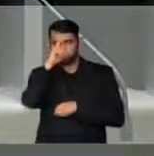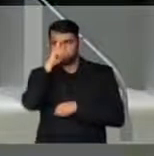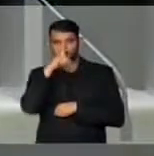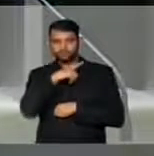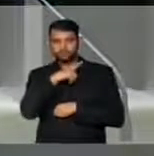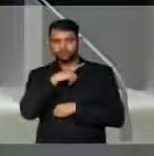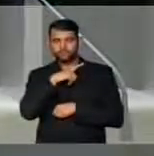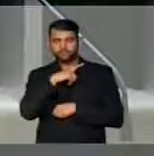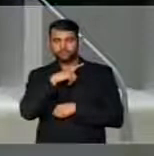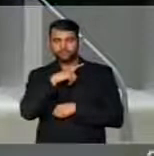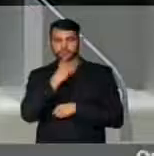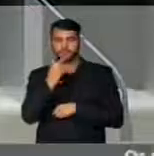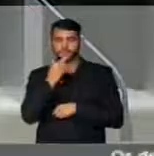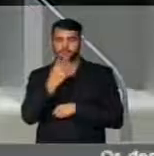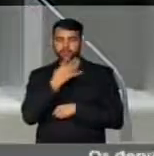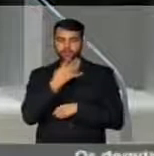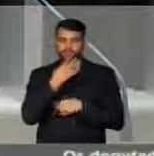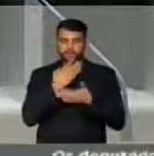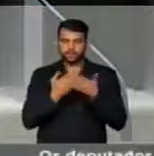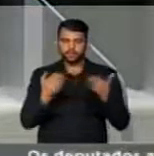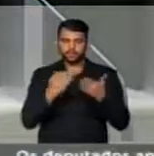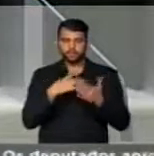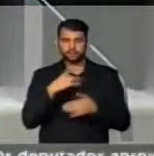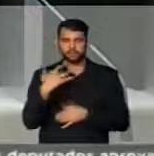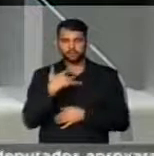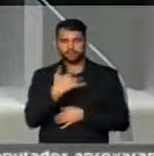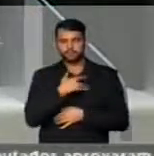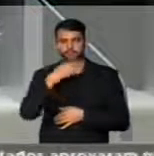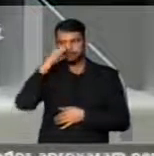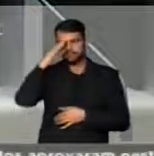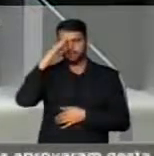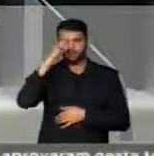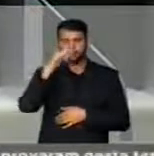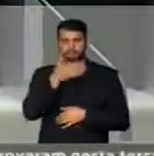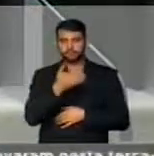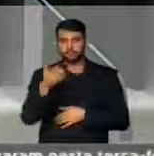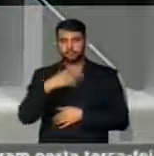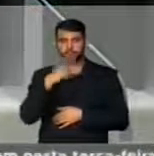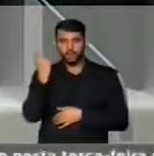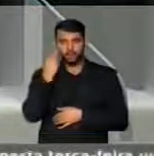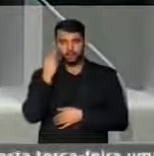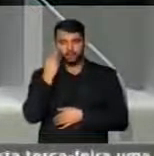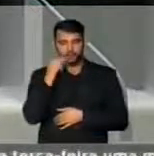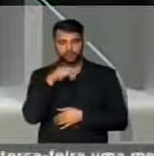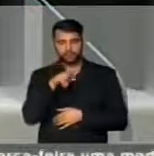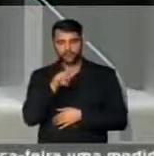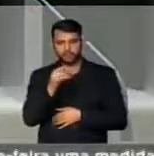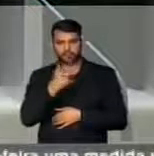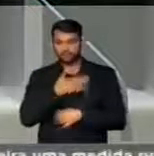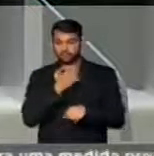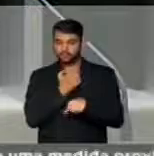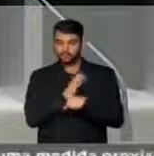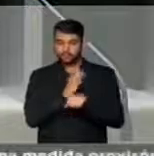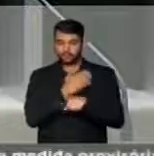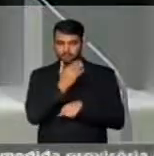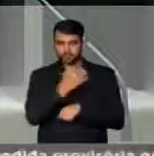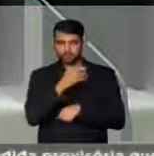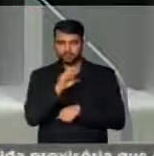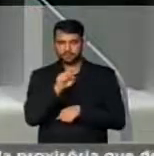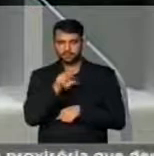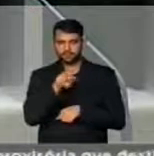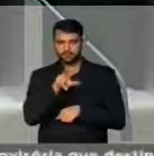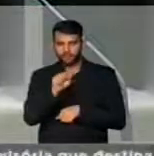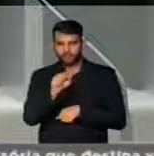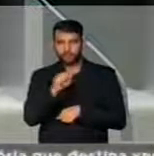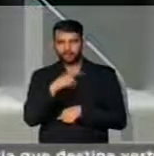um hospital de referência em saúde militar. Natural do Amapá, meu estado,